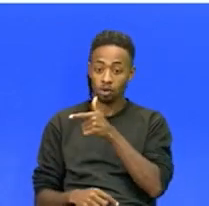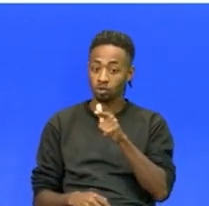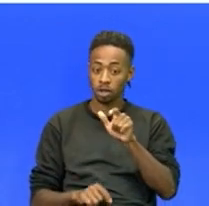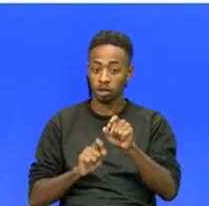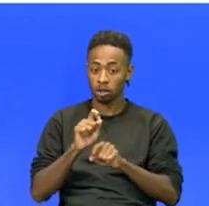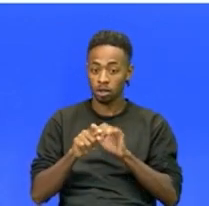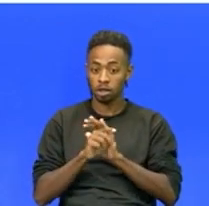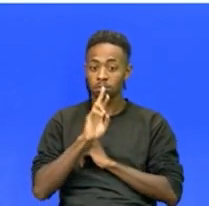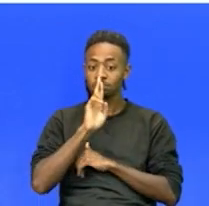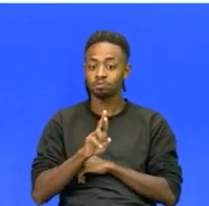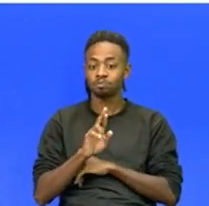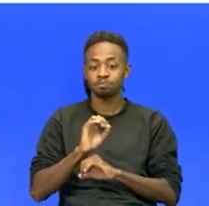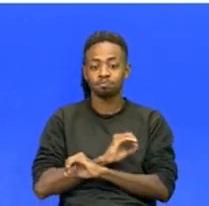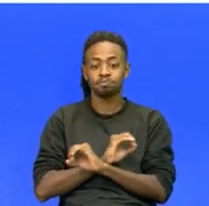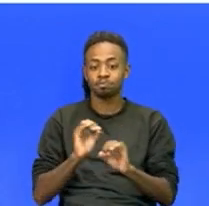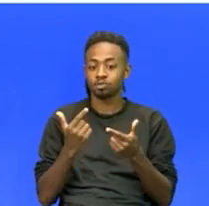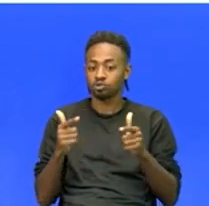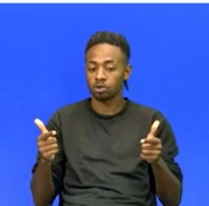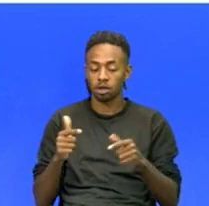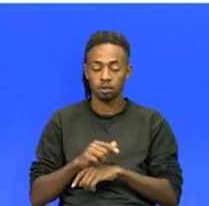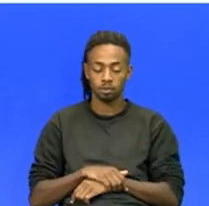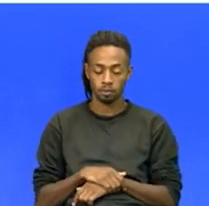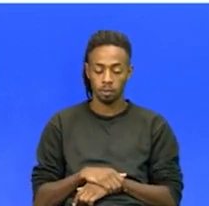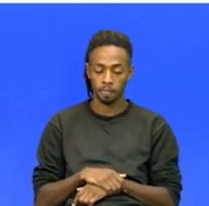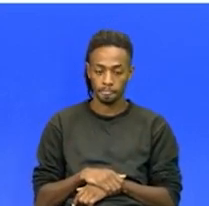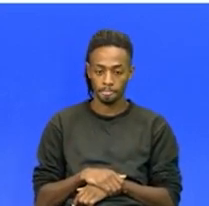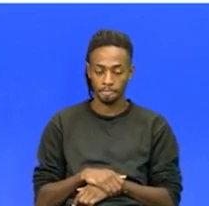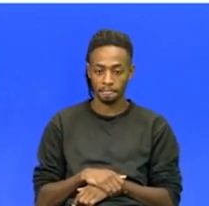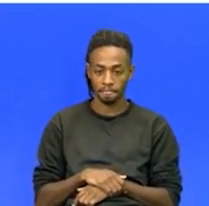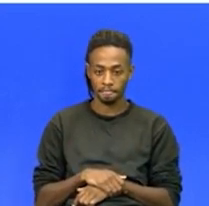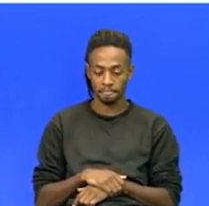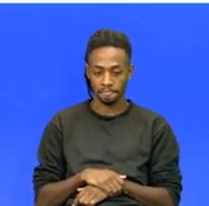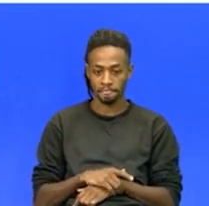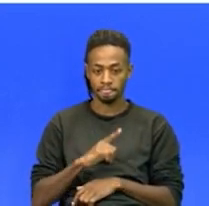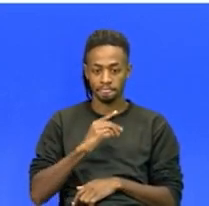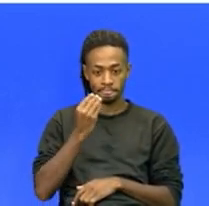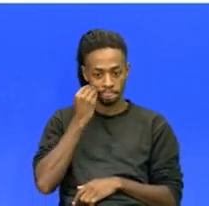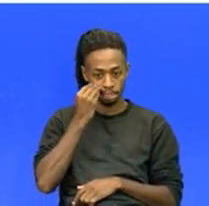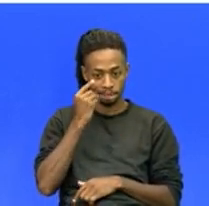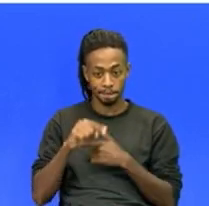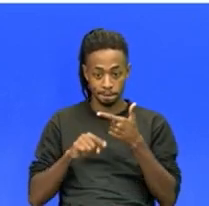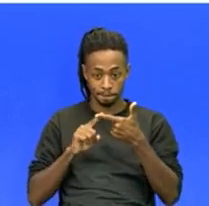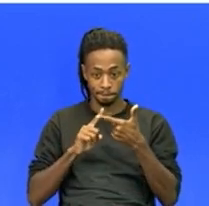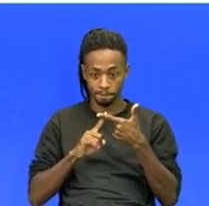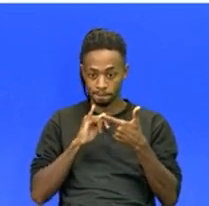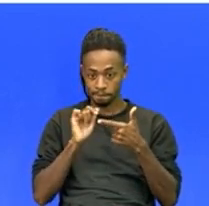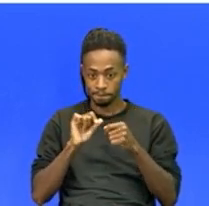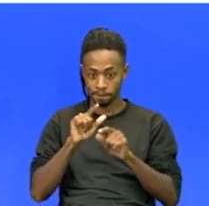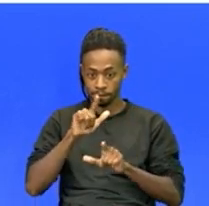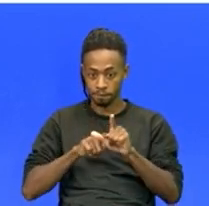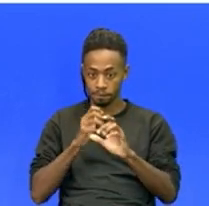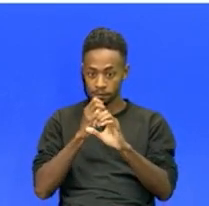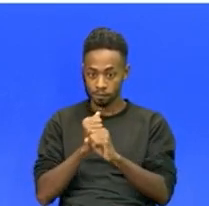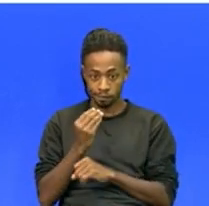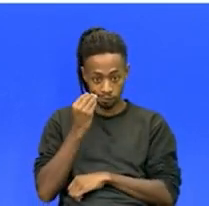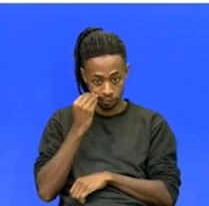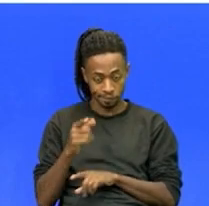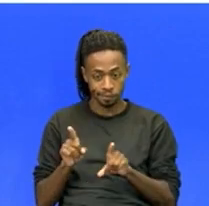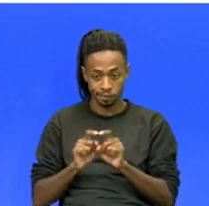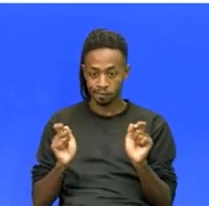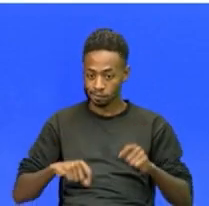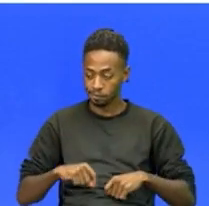tiver solução, não tem ponto crítico. Tá? Então, temos o teste da segunda derivada, que é uma outra forma de se testar uma